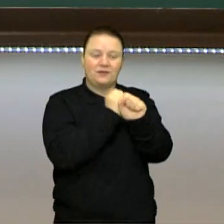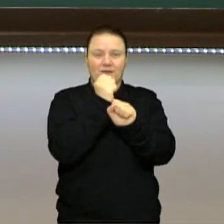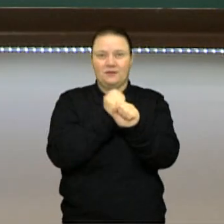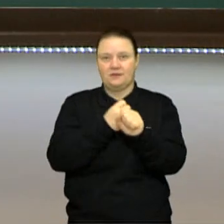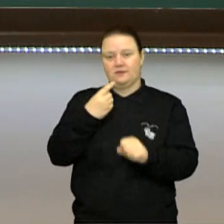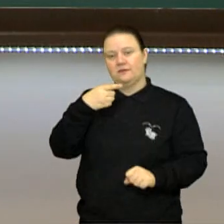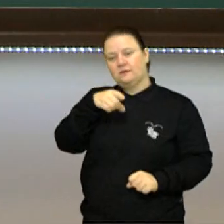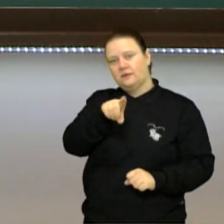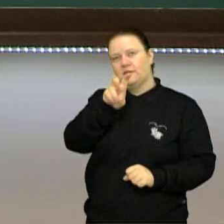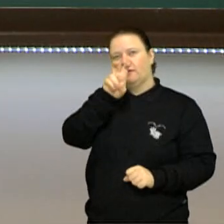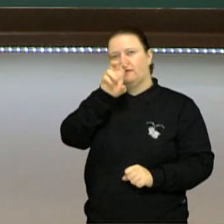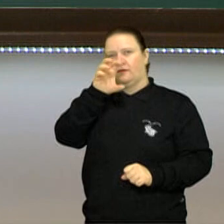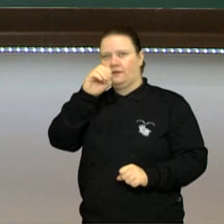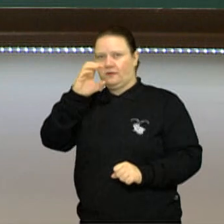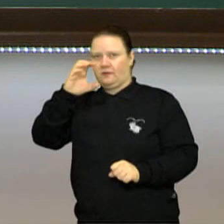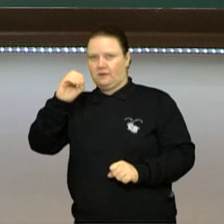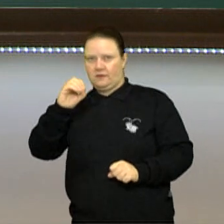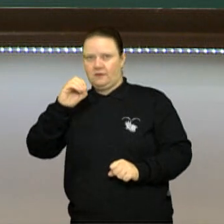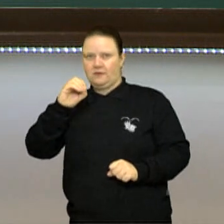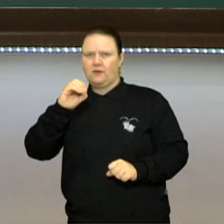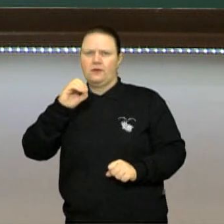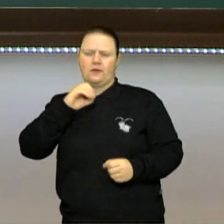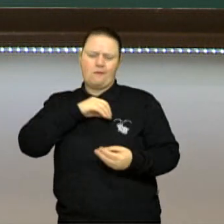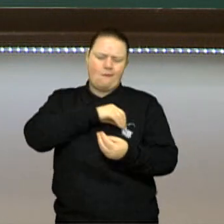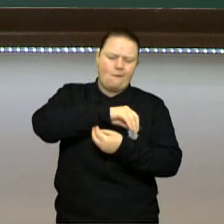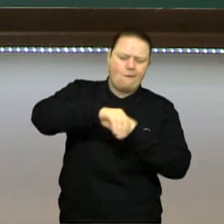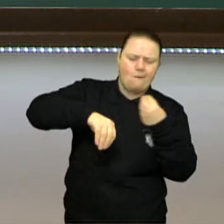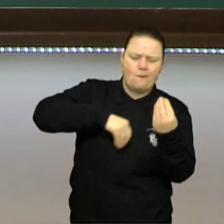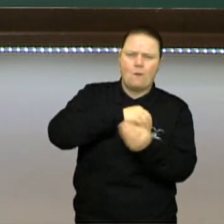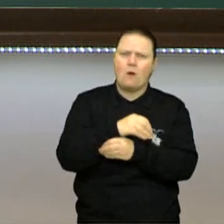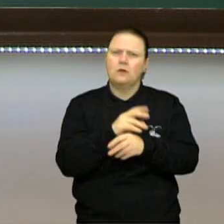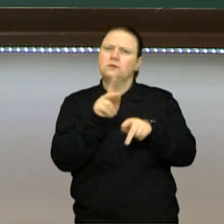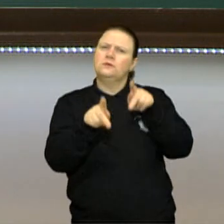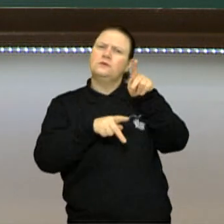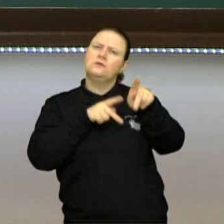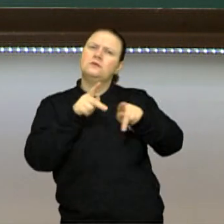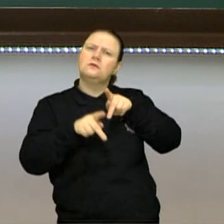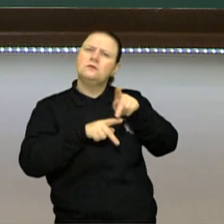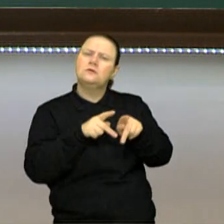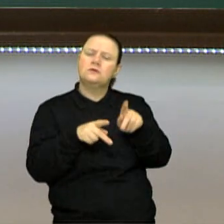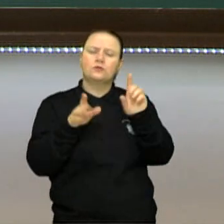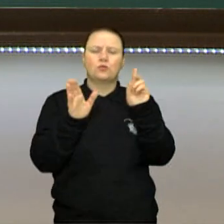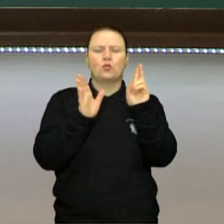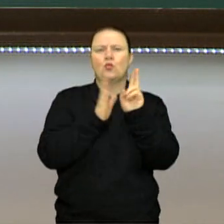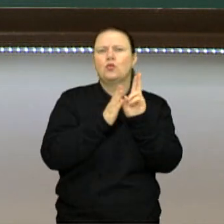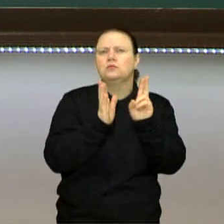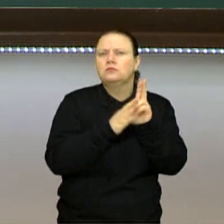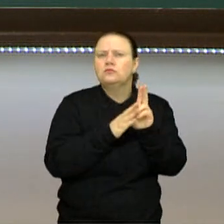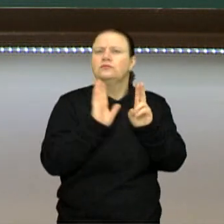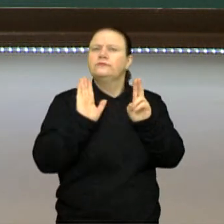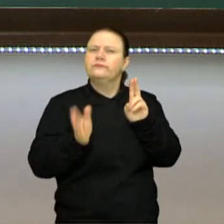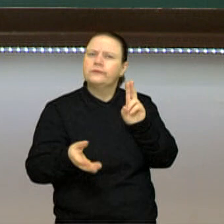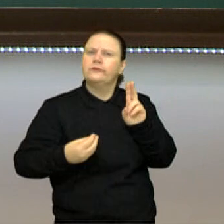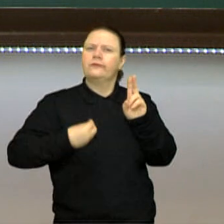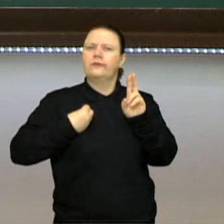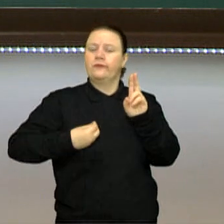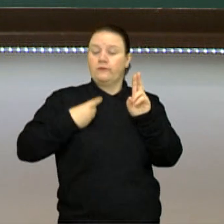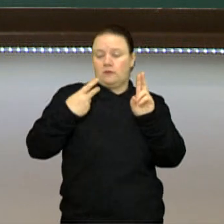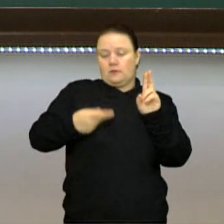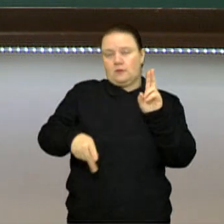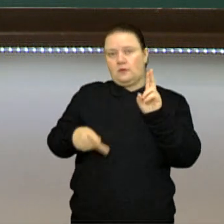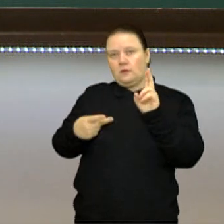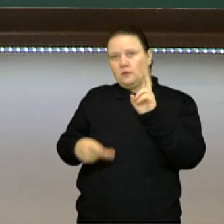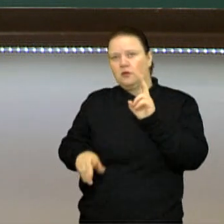E aí houve toda essa mistura de povos, né? Essa relação dos povos indígenas que já estavam aqui, né? Que já